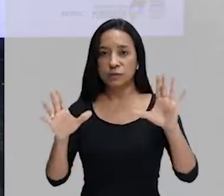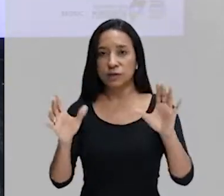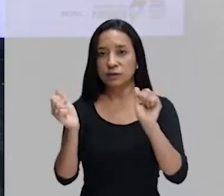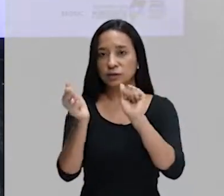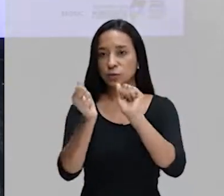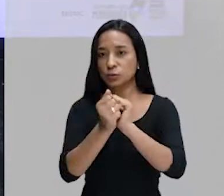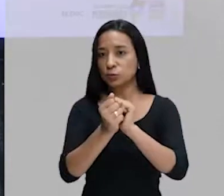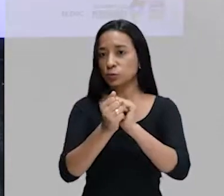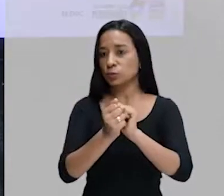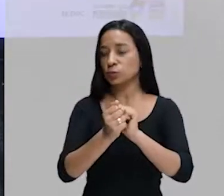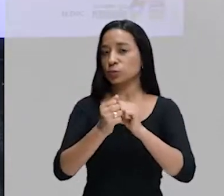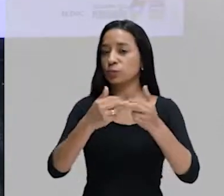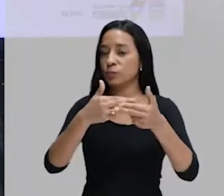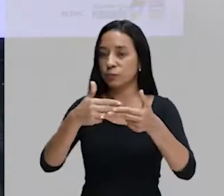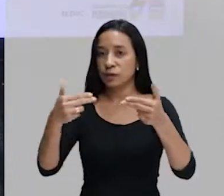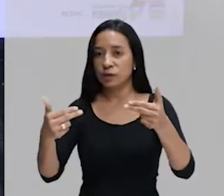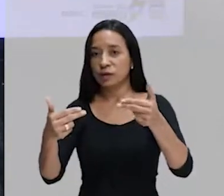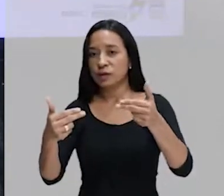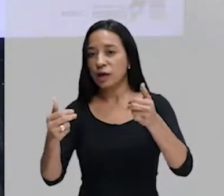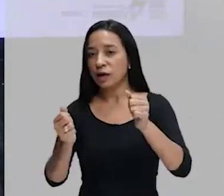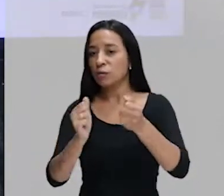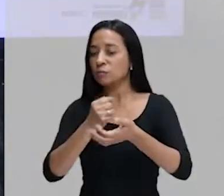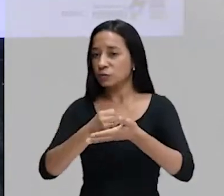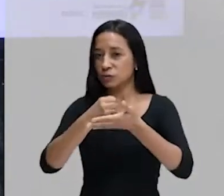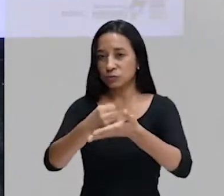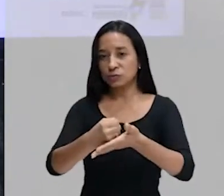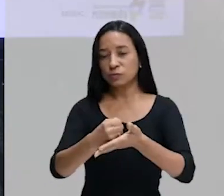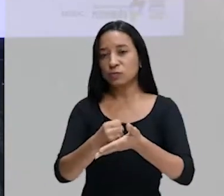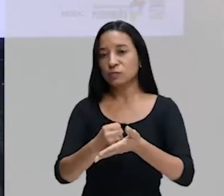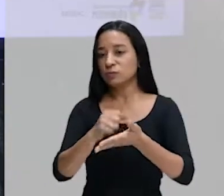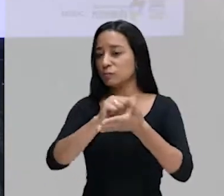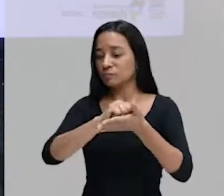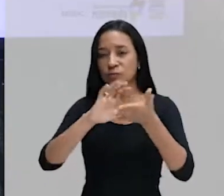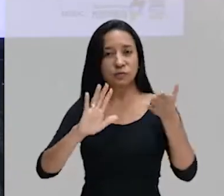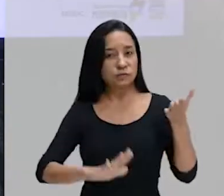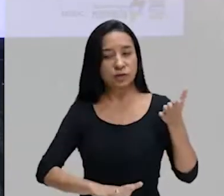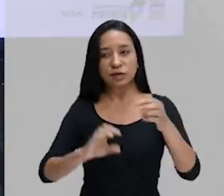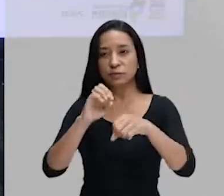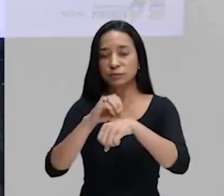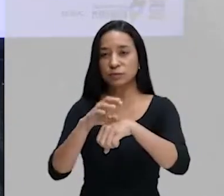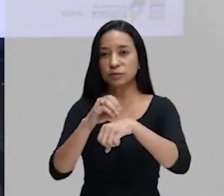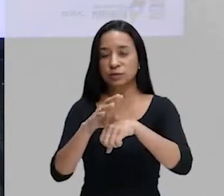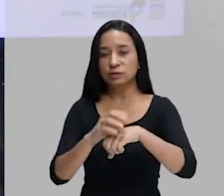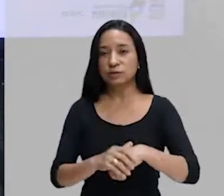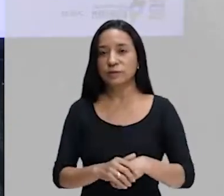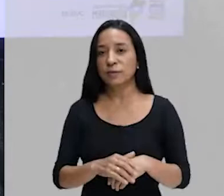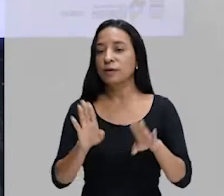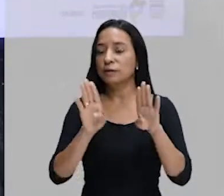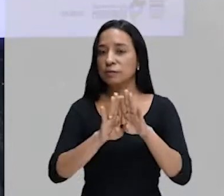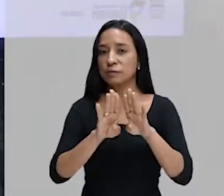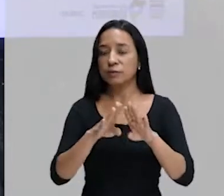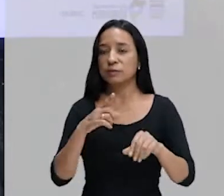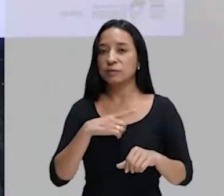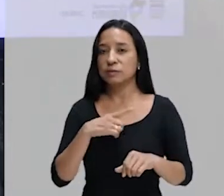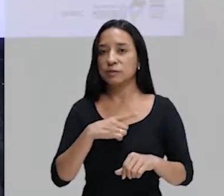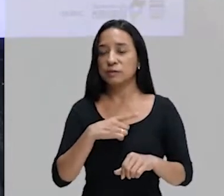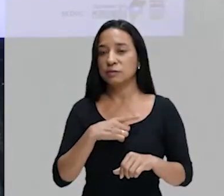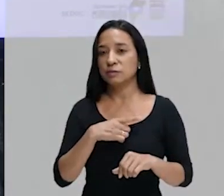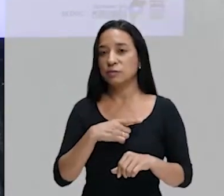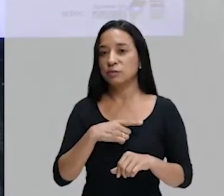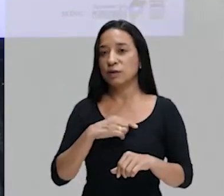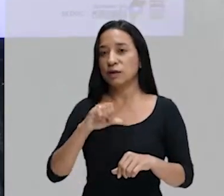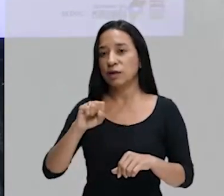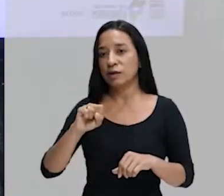material de apoio, né? Apostilas, atividades e muitas dicas. Também nós temos no